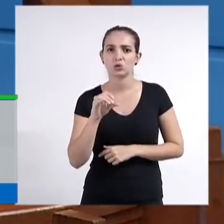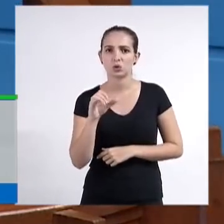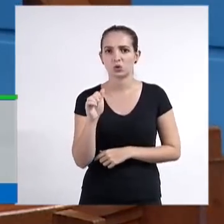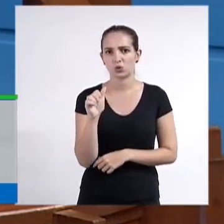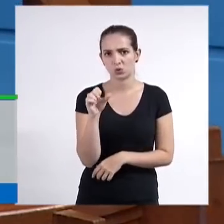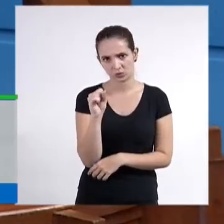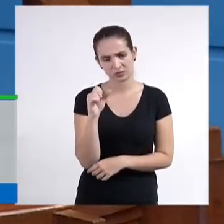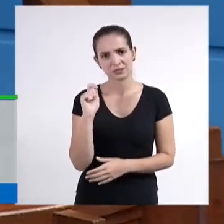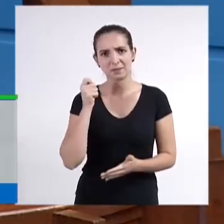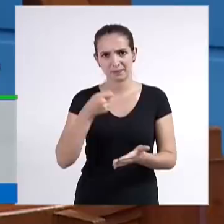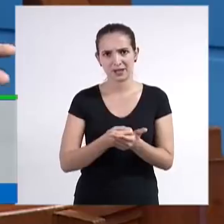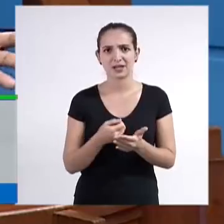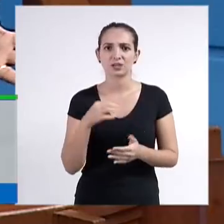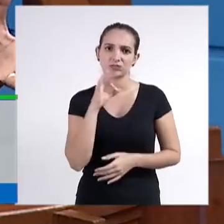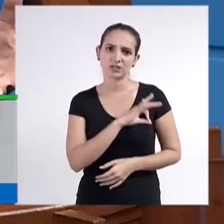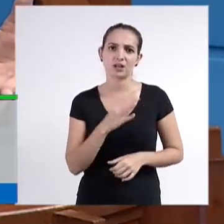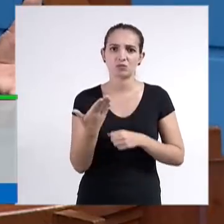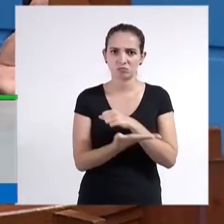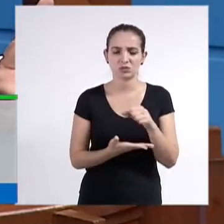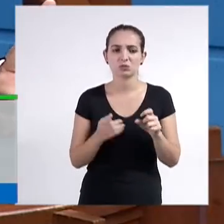poder comprar seus medicamentos,